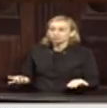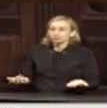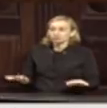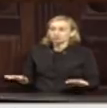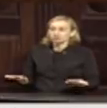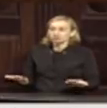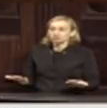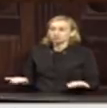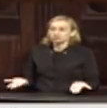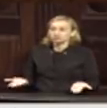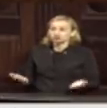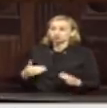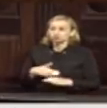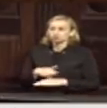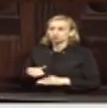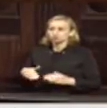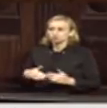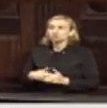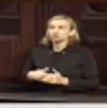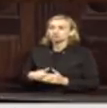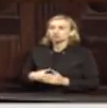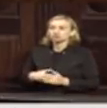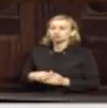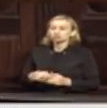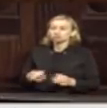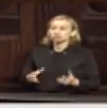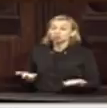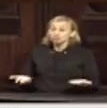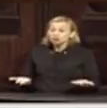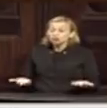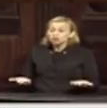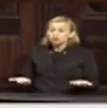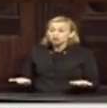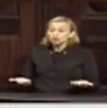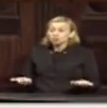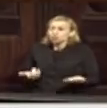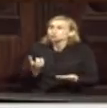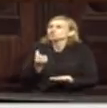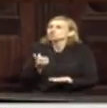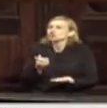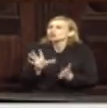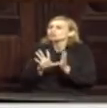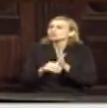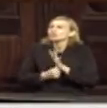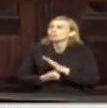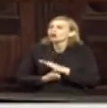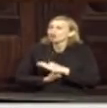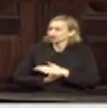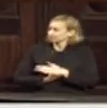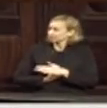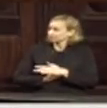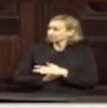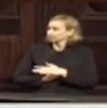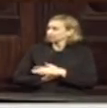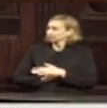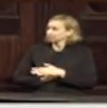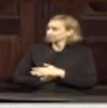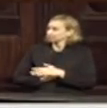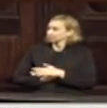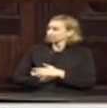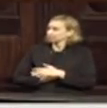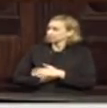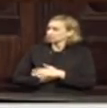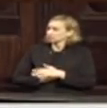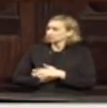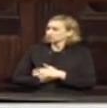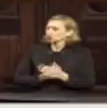detidos, encarcerados, porque o dinheiro que falta é porque foi roubado por esse bando